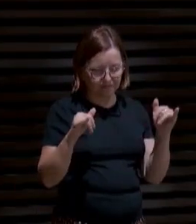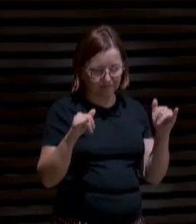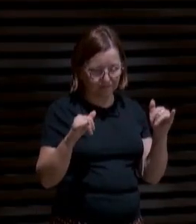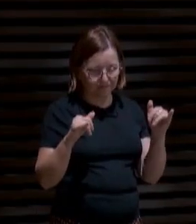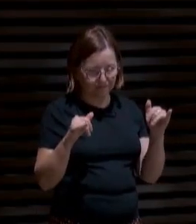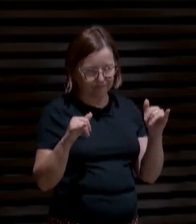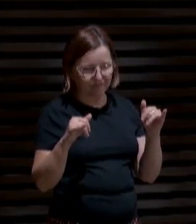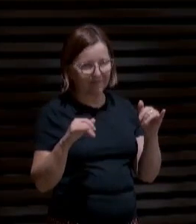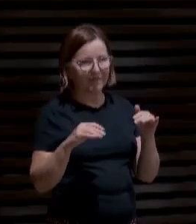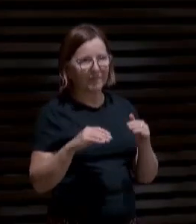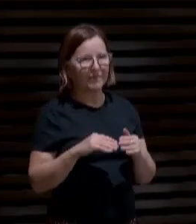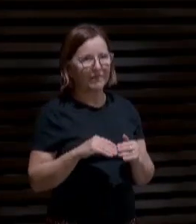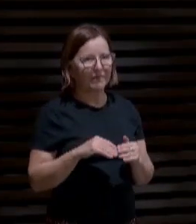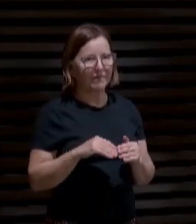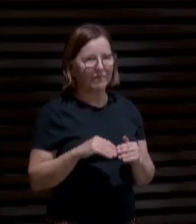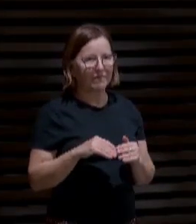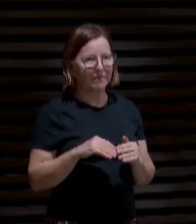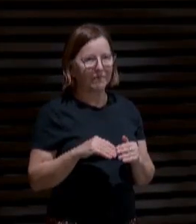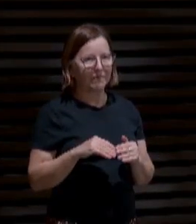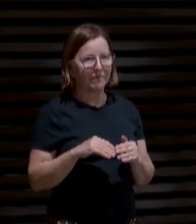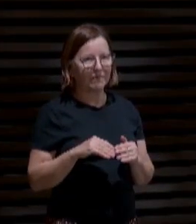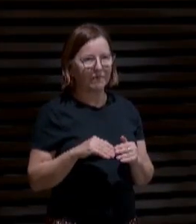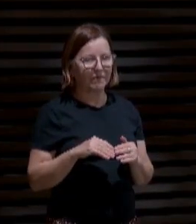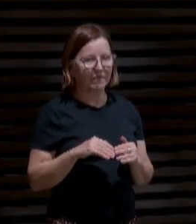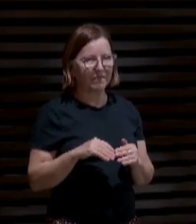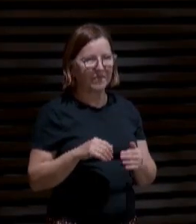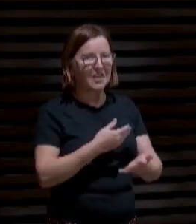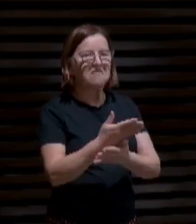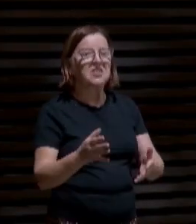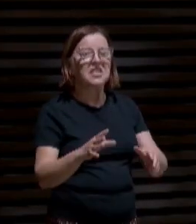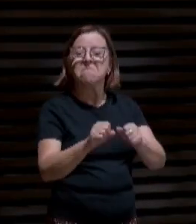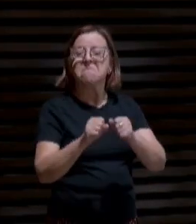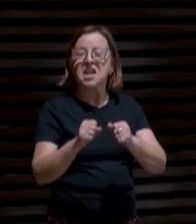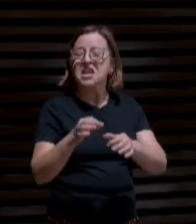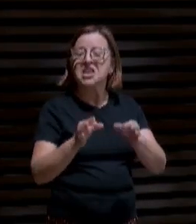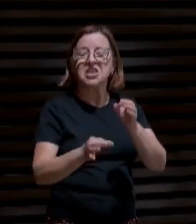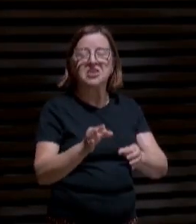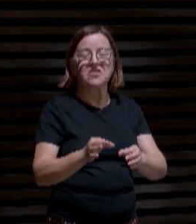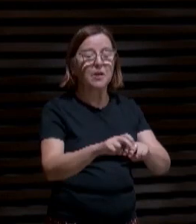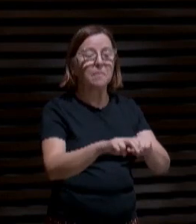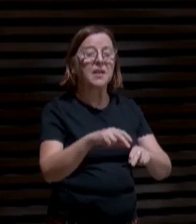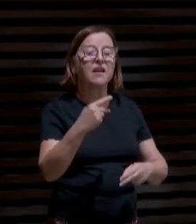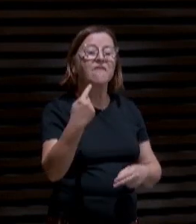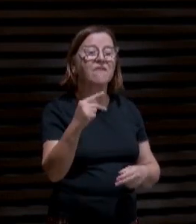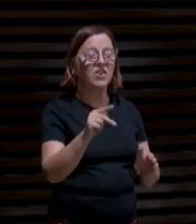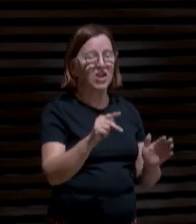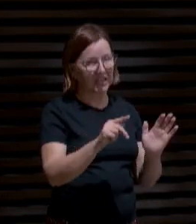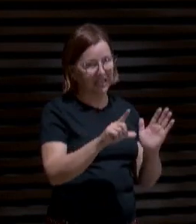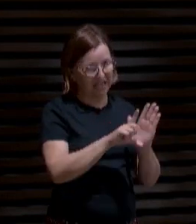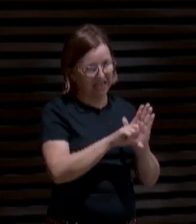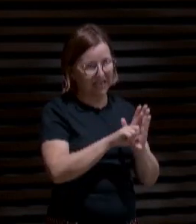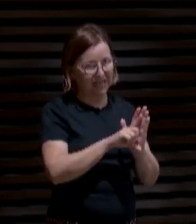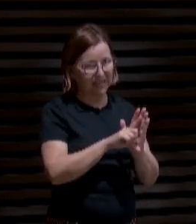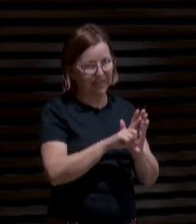Replicou-lhes, pois, Pilatos: tomai-o vós outros e julgai-o segundo a vossa lei.